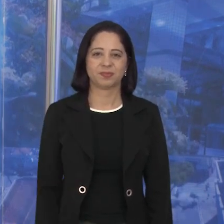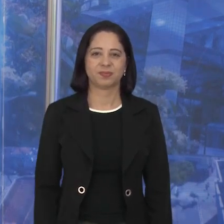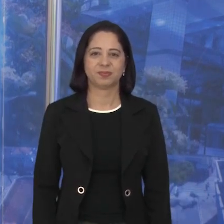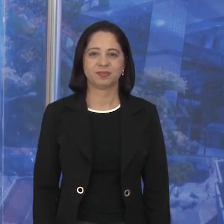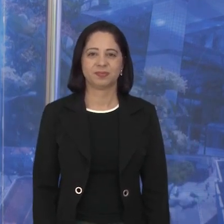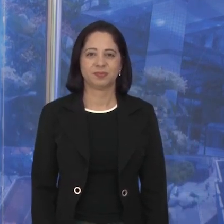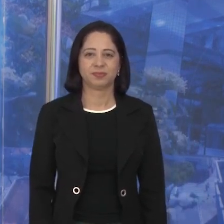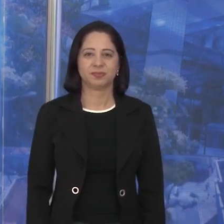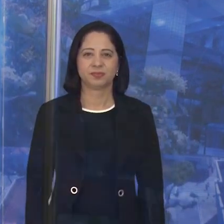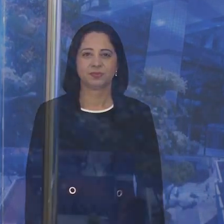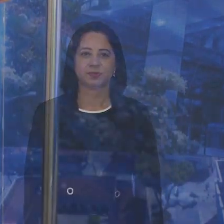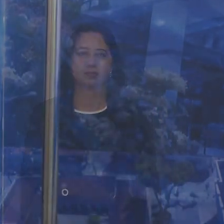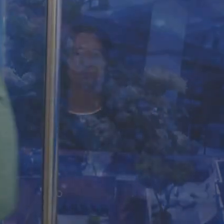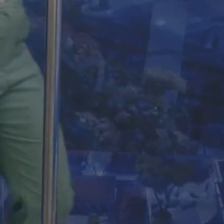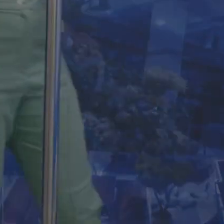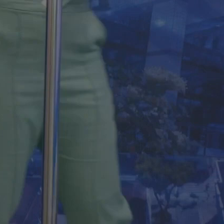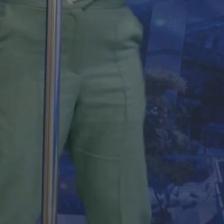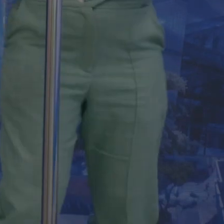beijo tchau